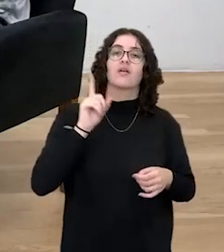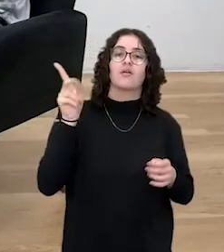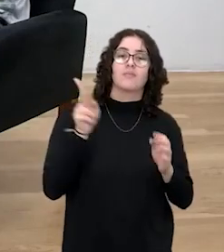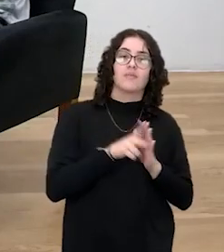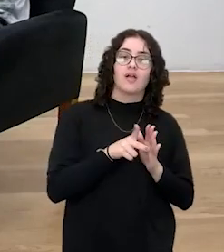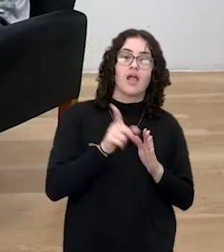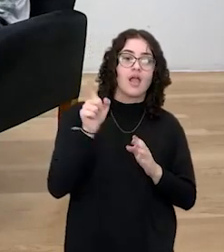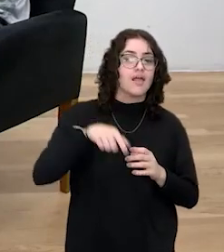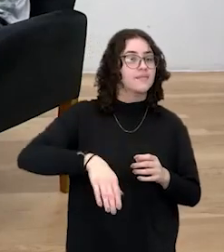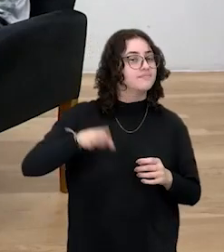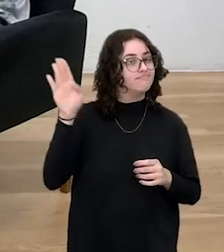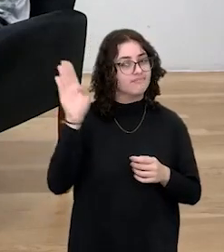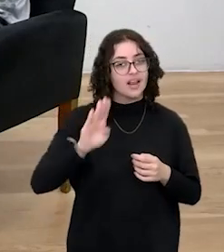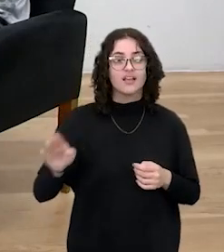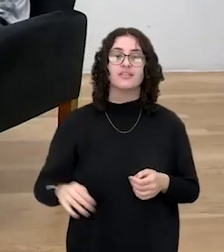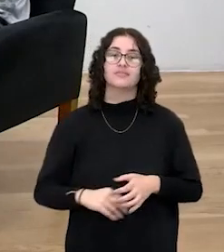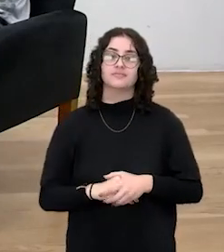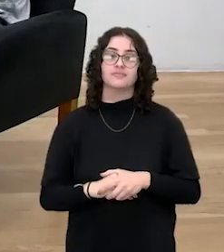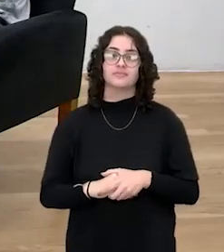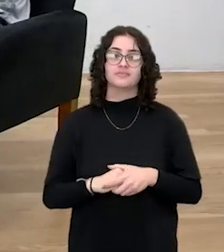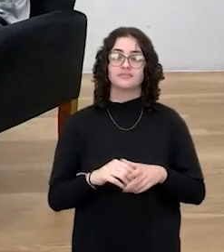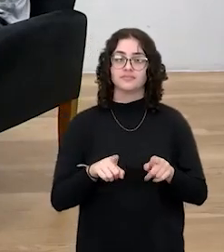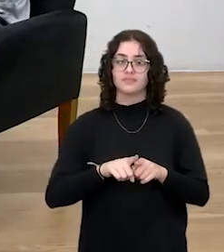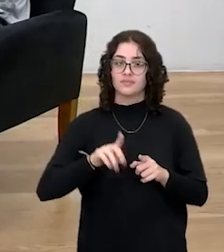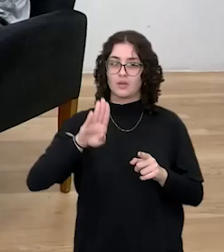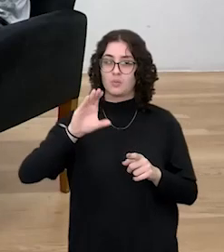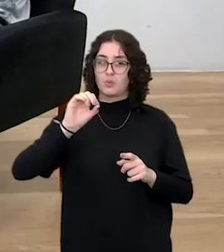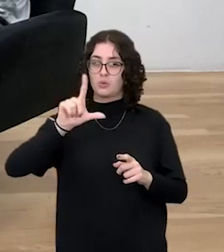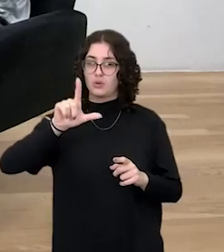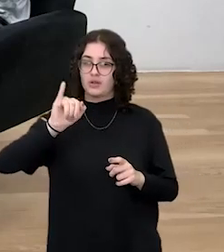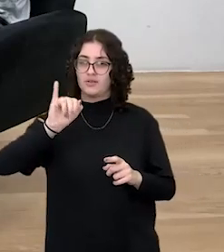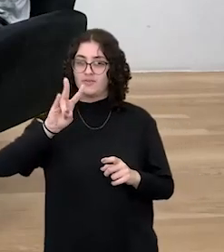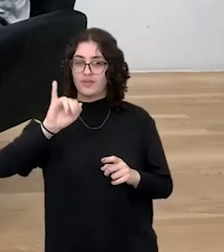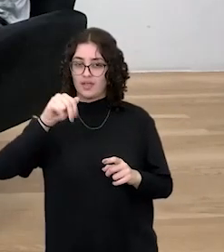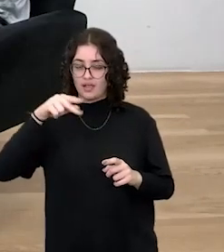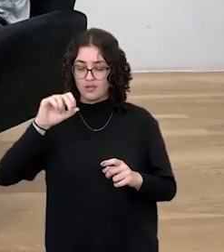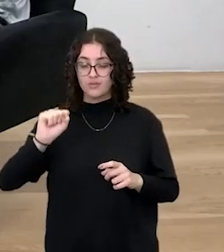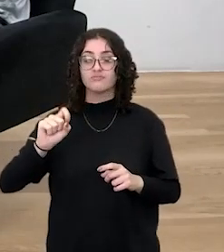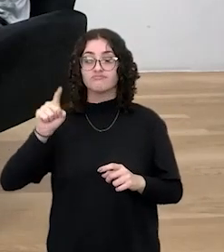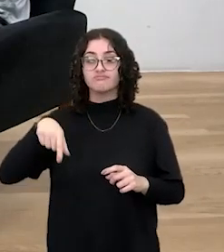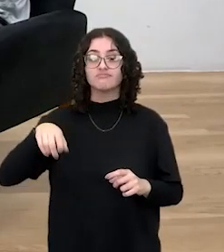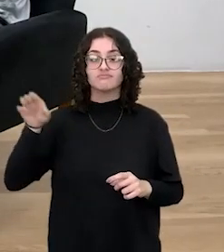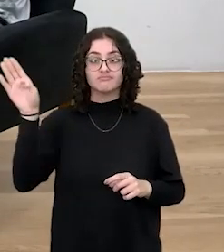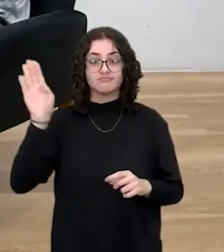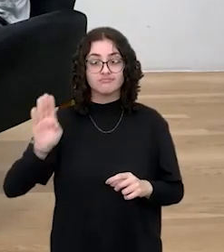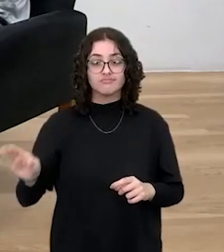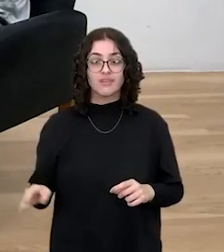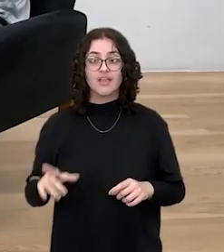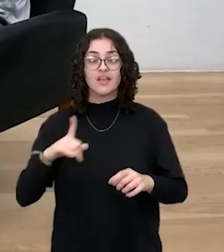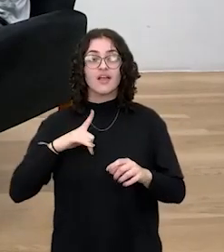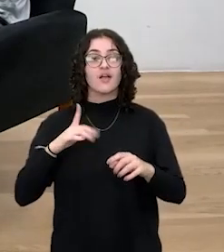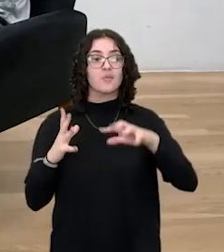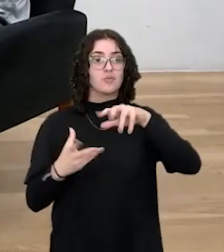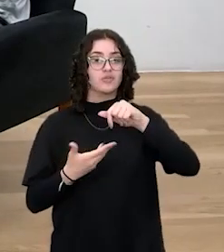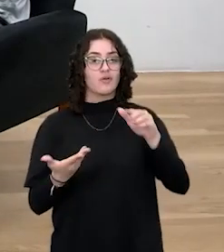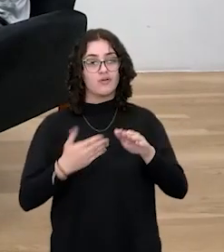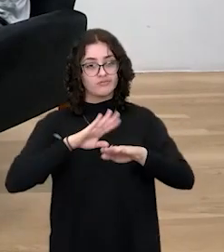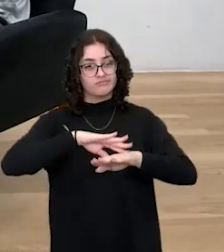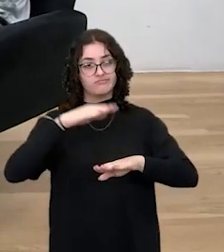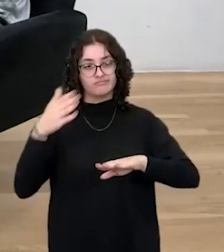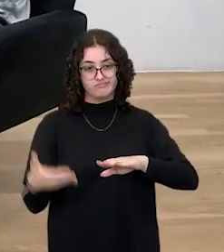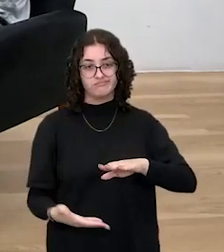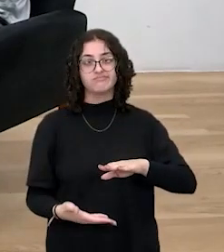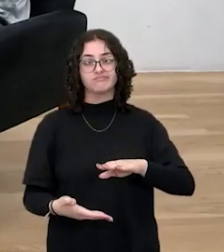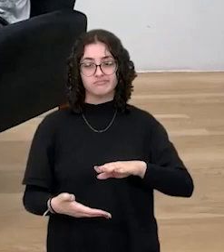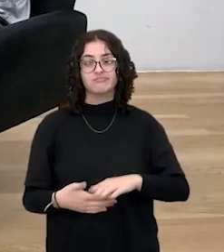Brasil. Né? A questão dos bolivianos. Também no nosso mundo contemporâneo, etc.